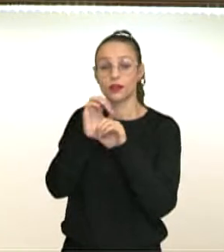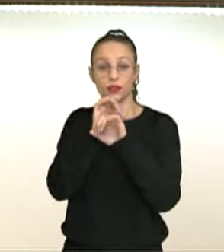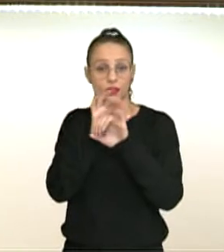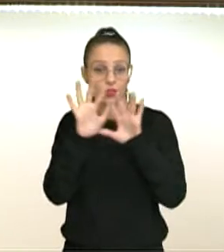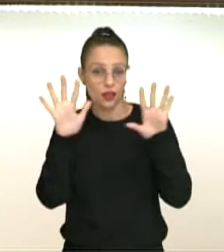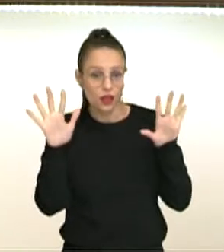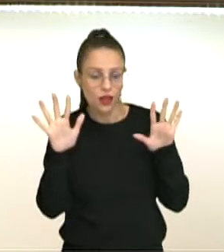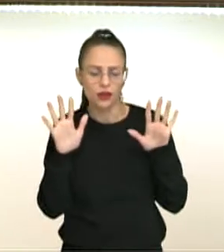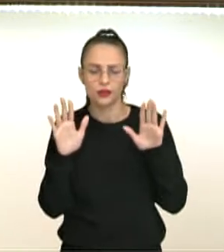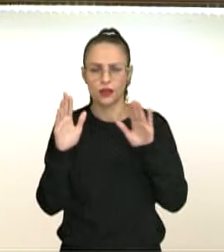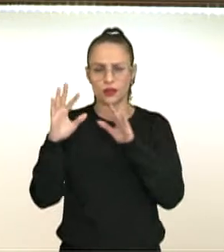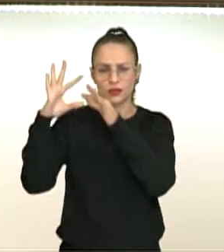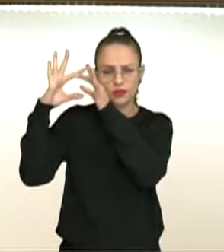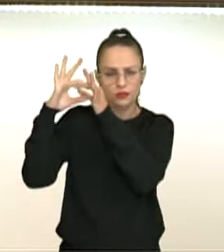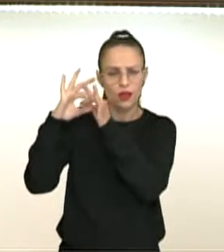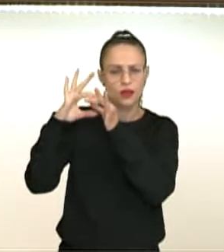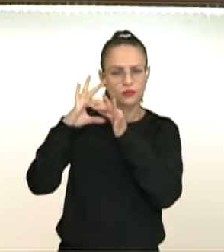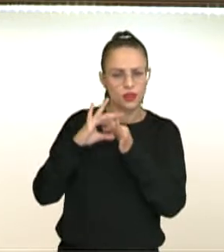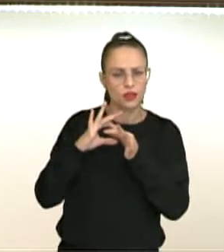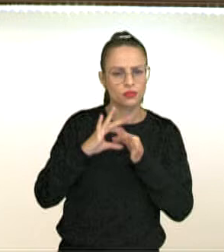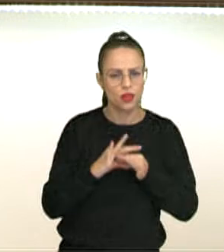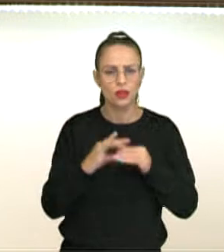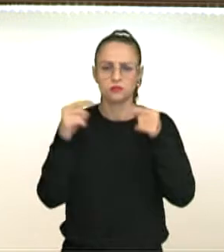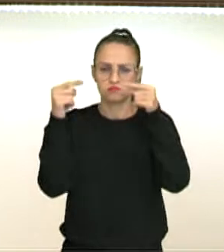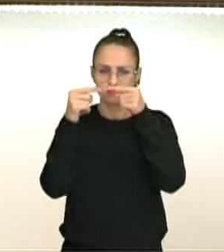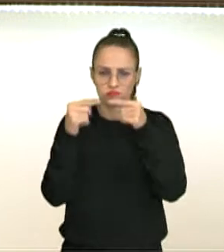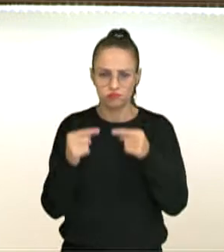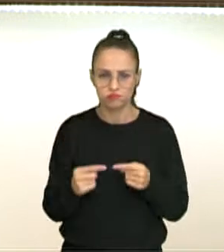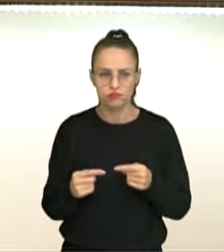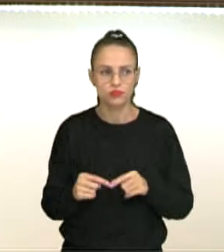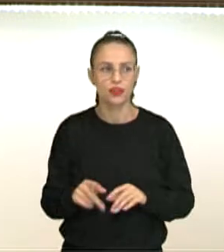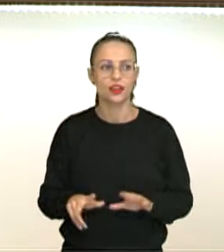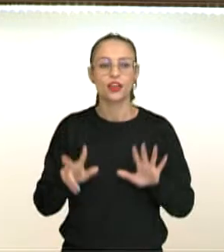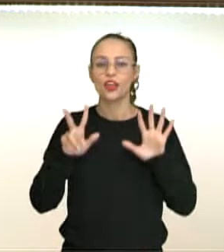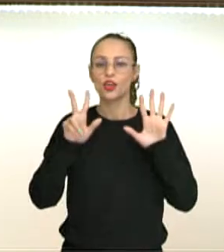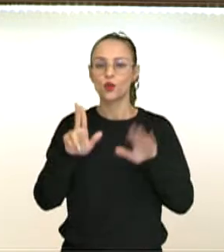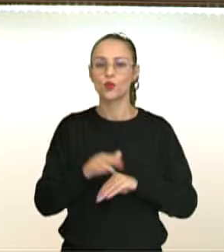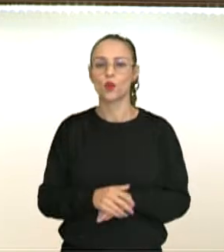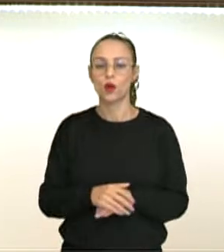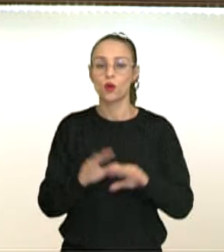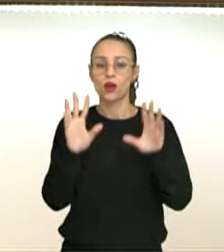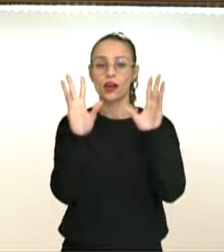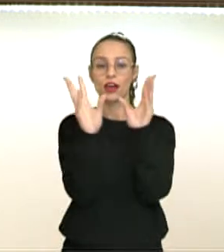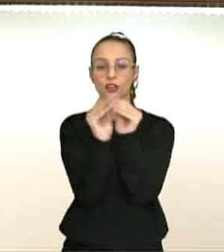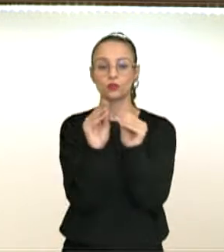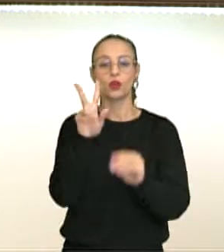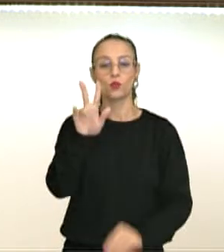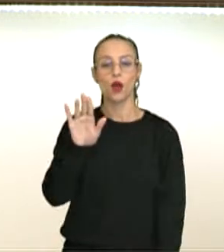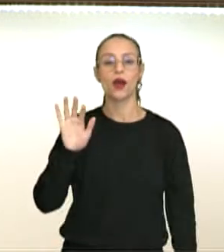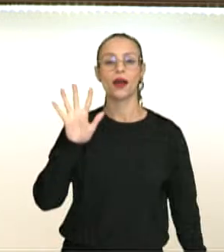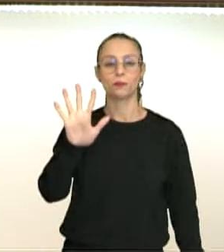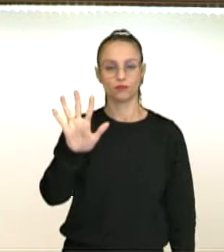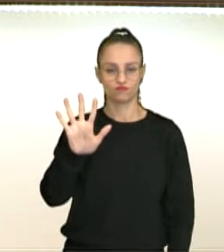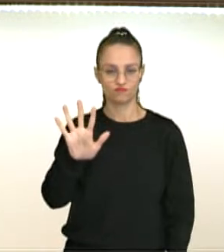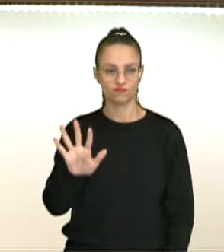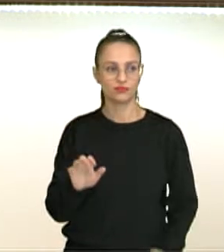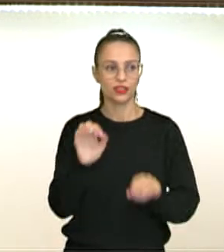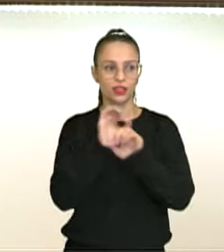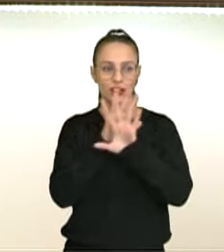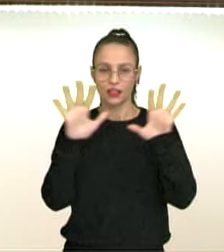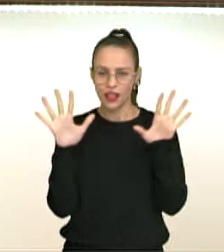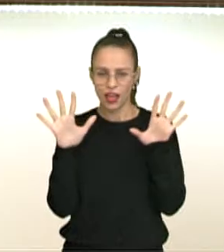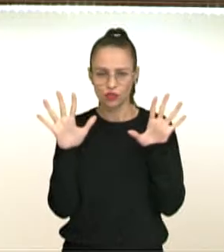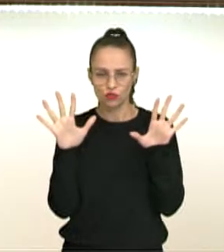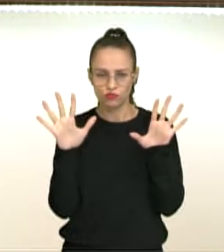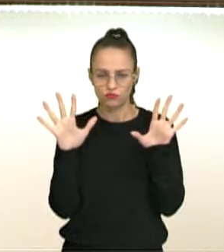claras, sequenciais e coerentes, como os dedos na palma da mão. Um resumo, ó, ele tem que ser claro,